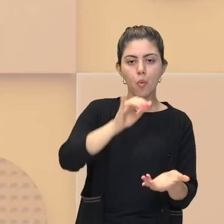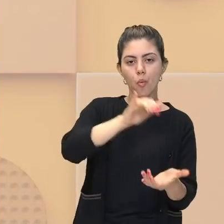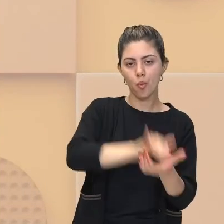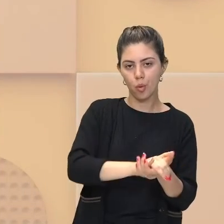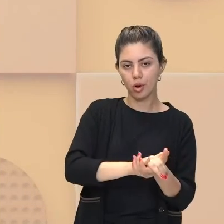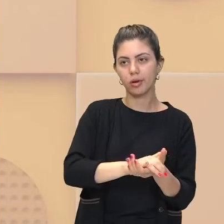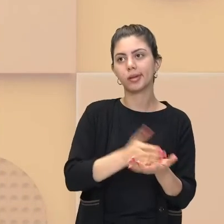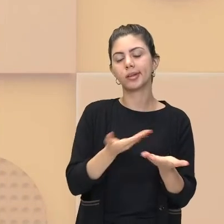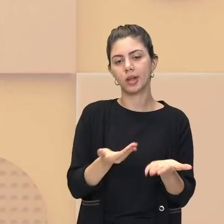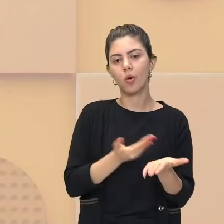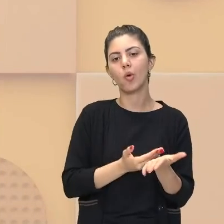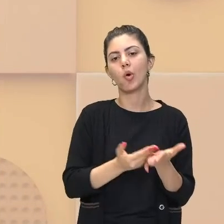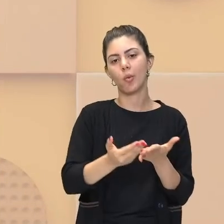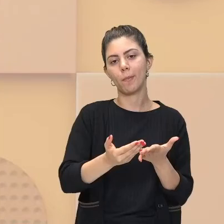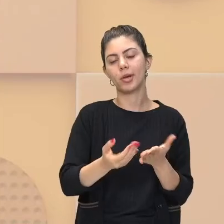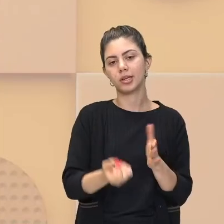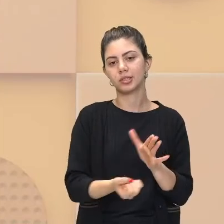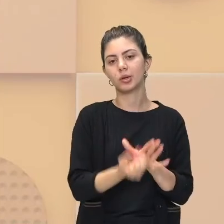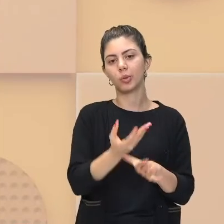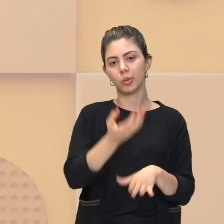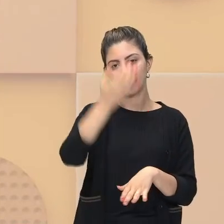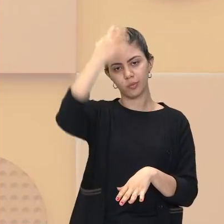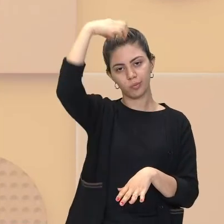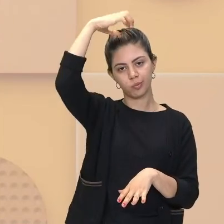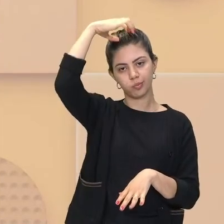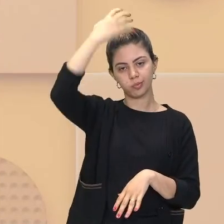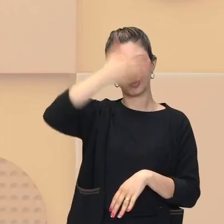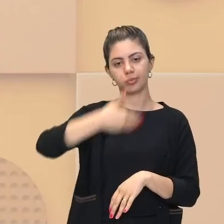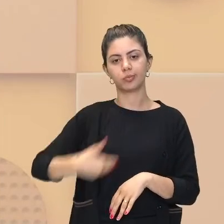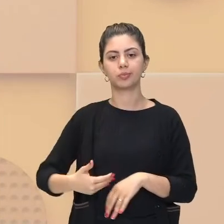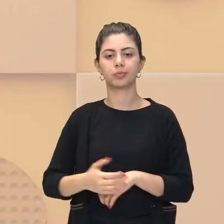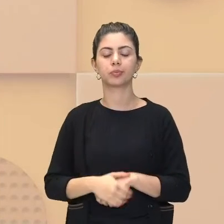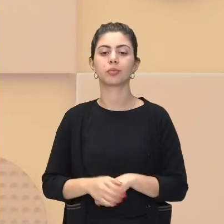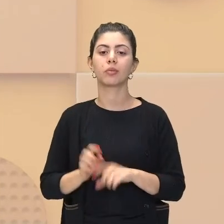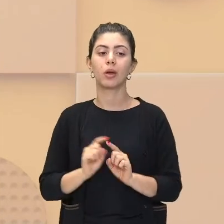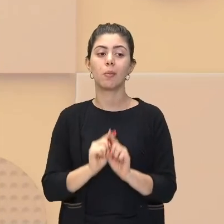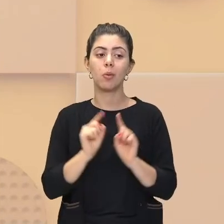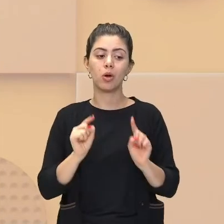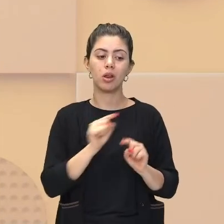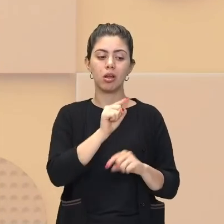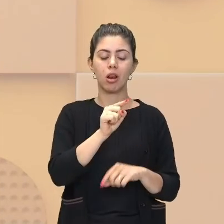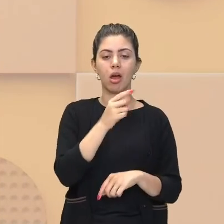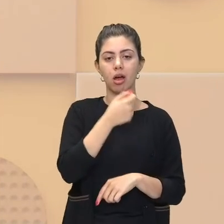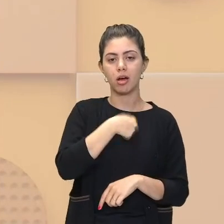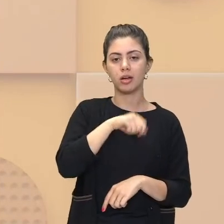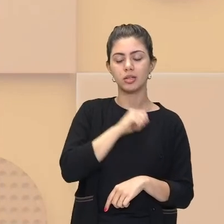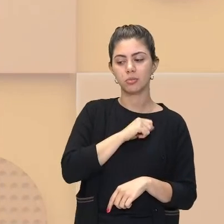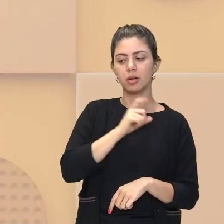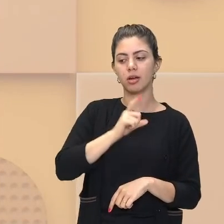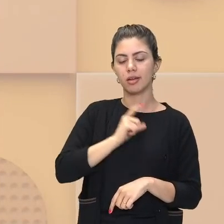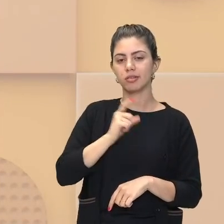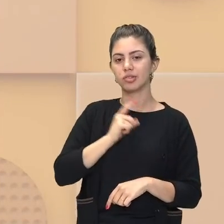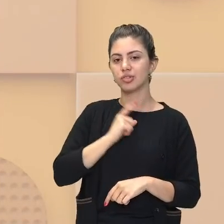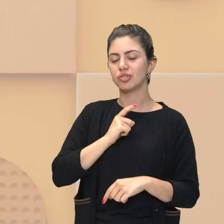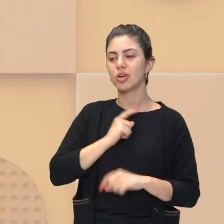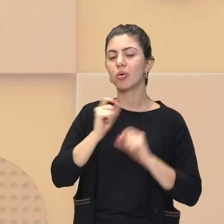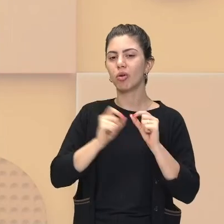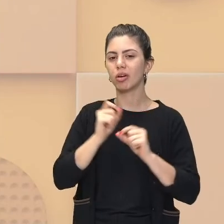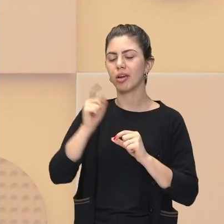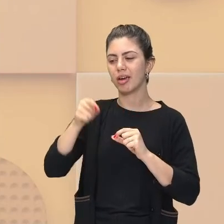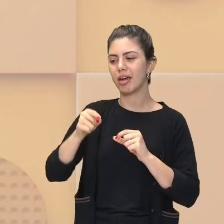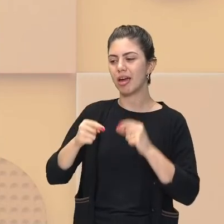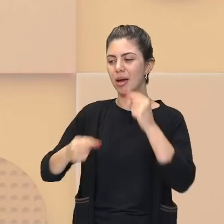a Espanha. No entanto, a Espanha ainda estava em luta contra os mouros. E